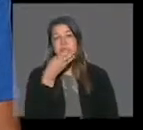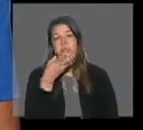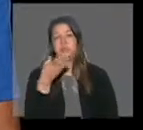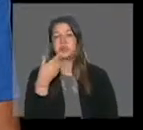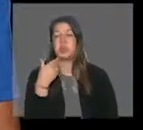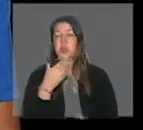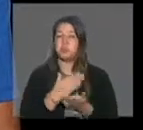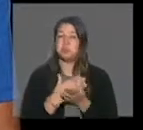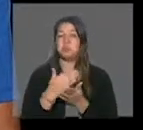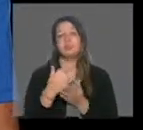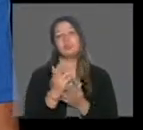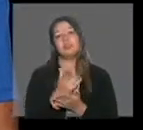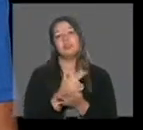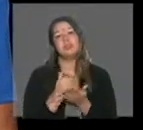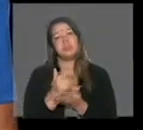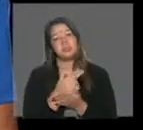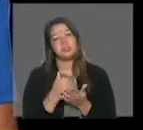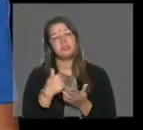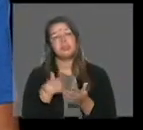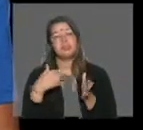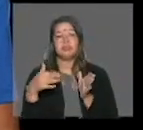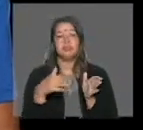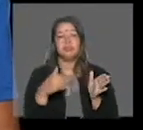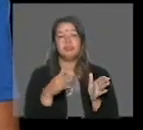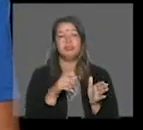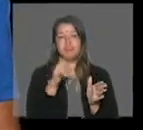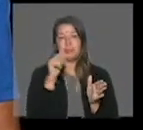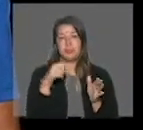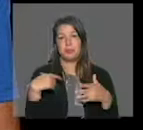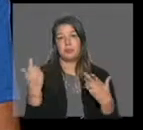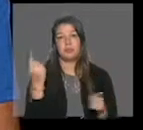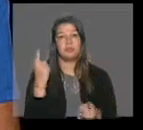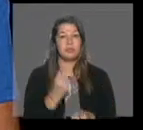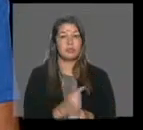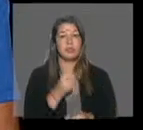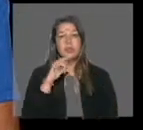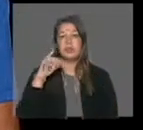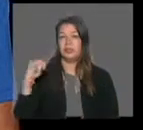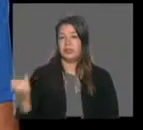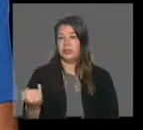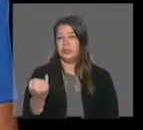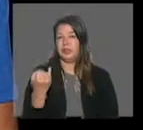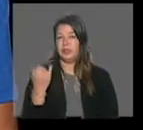seguir para outra coisa que eu gosto, que é desenho, fui para esse caminho e pintou uma oportunidade de trabalhar na